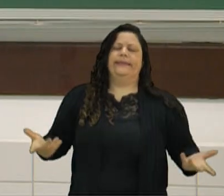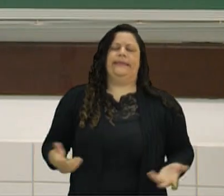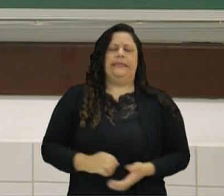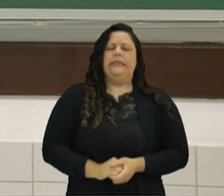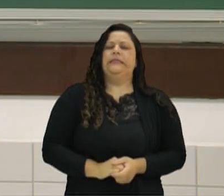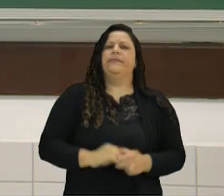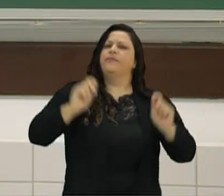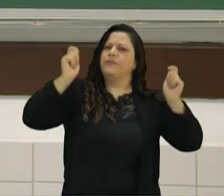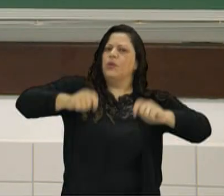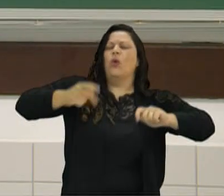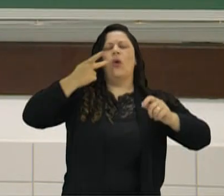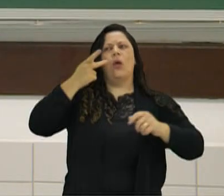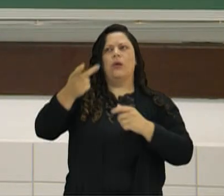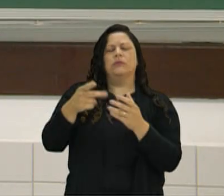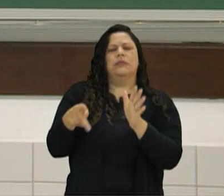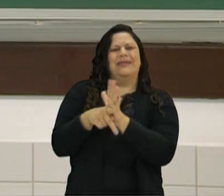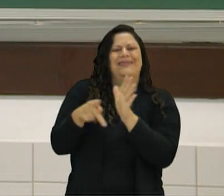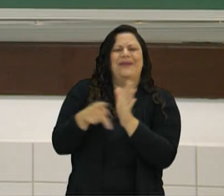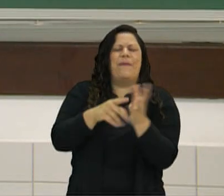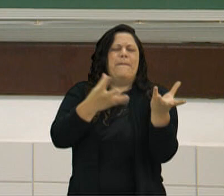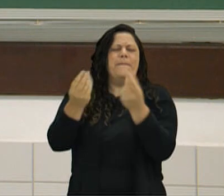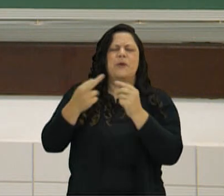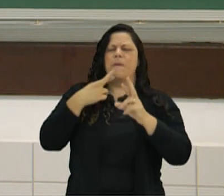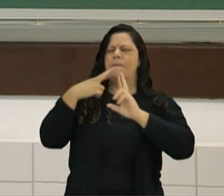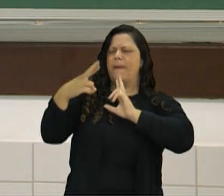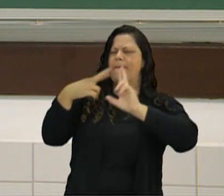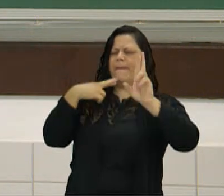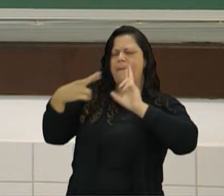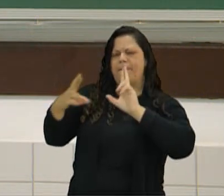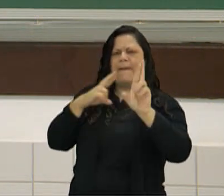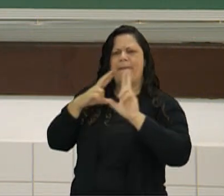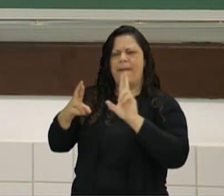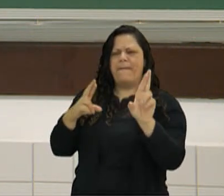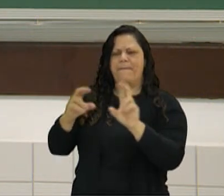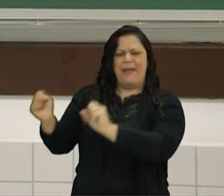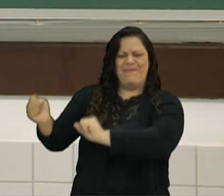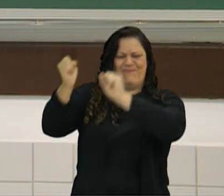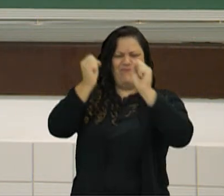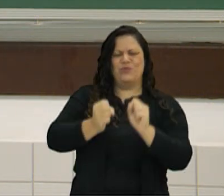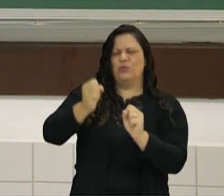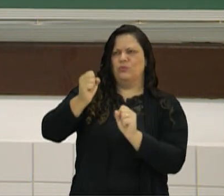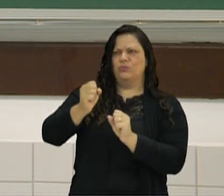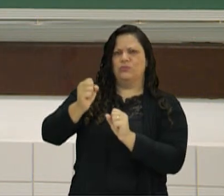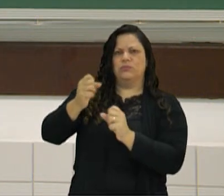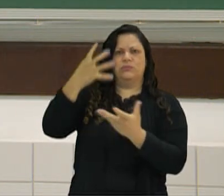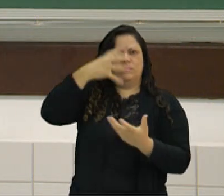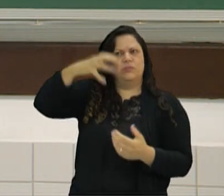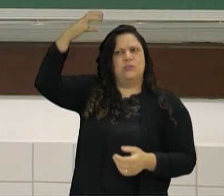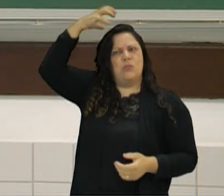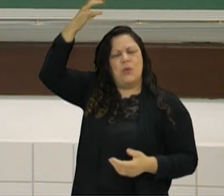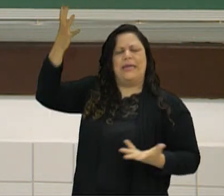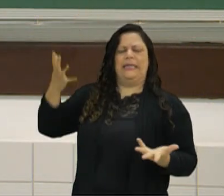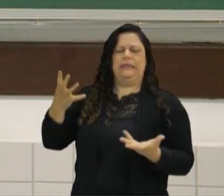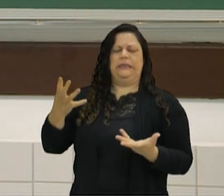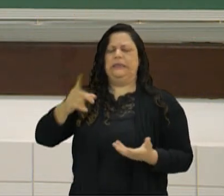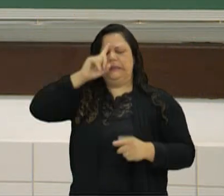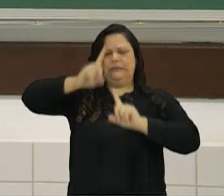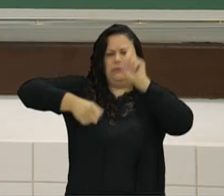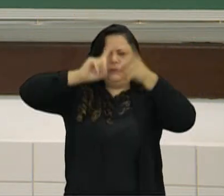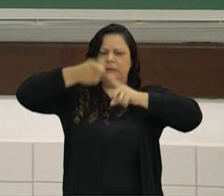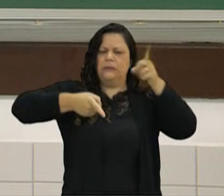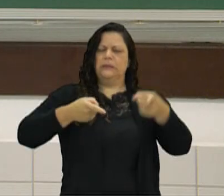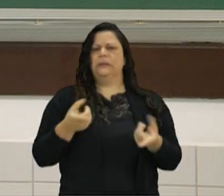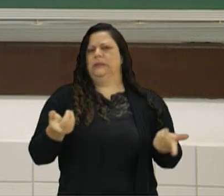muito crítico das monarquias absolutistas, era muito crítico da tirania, ele tinha um medo